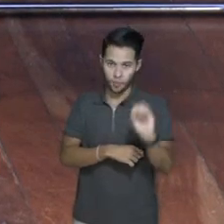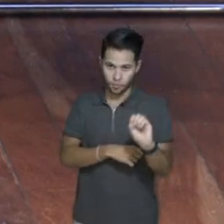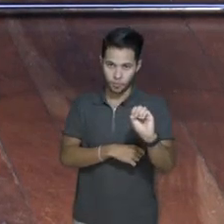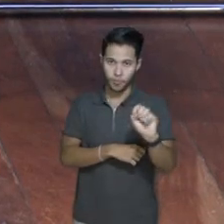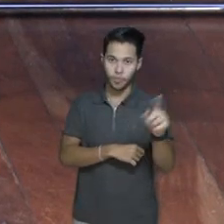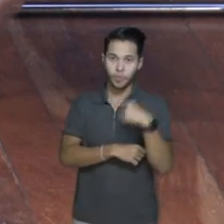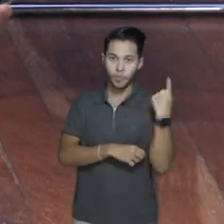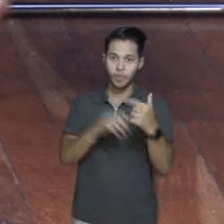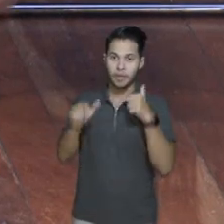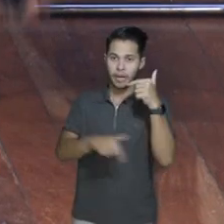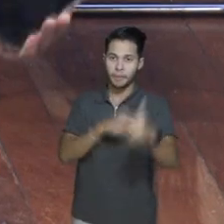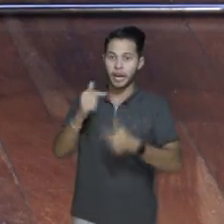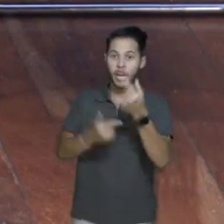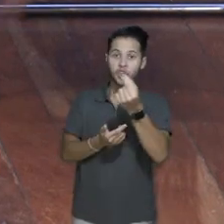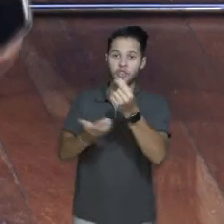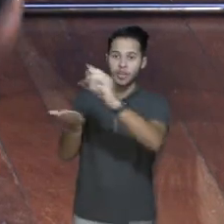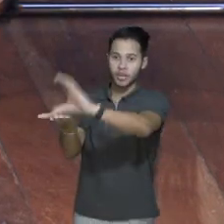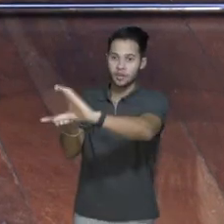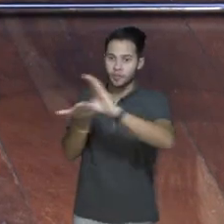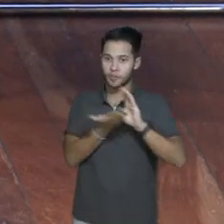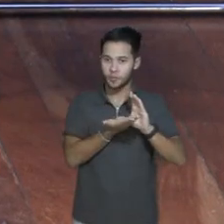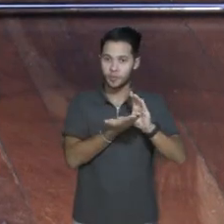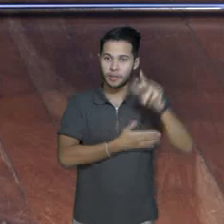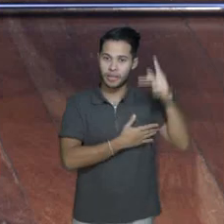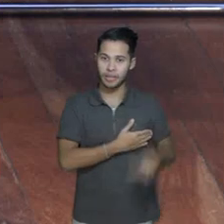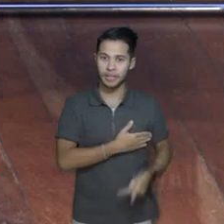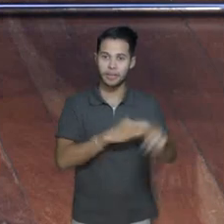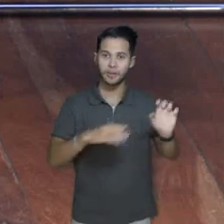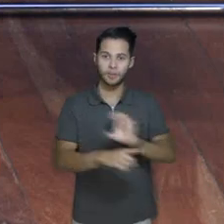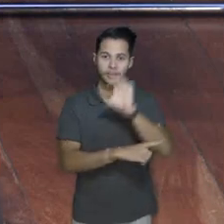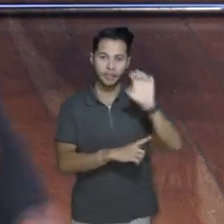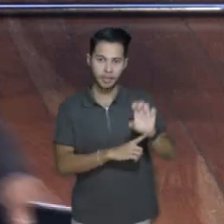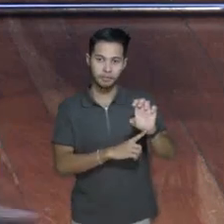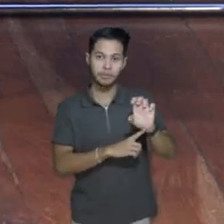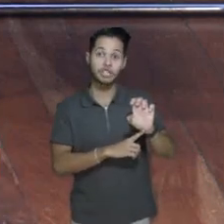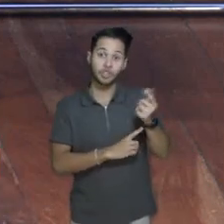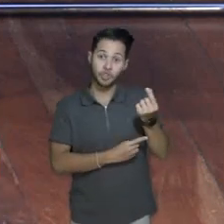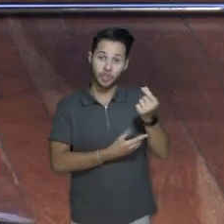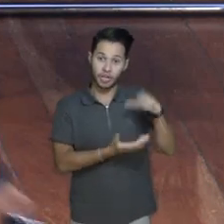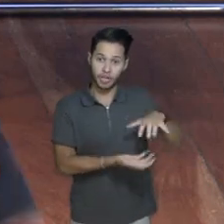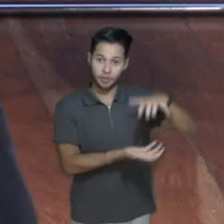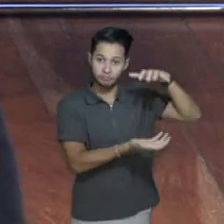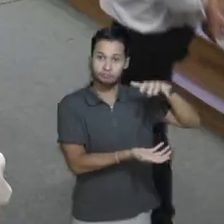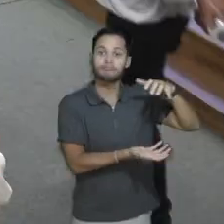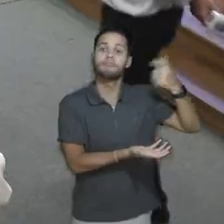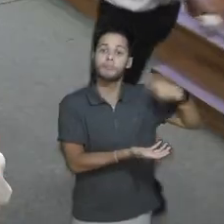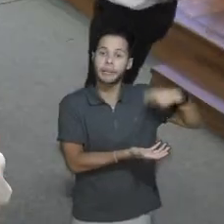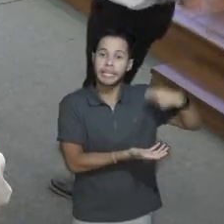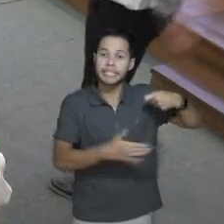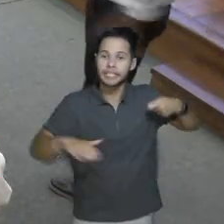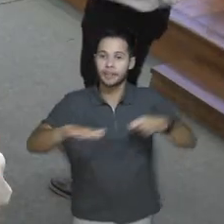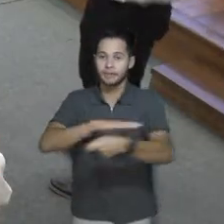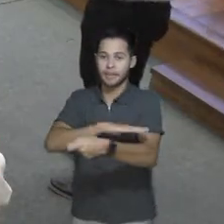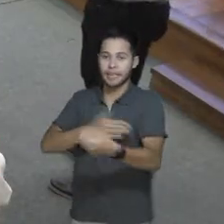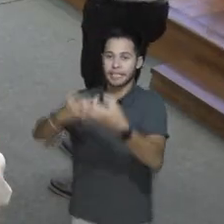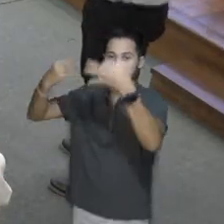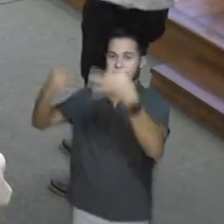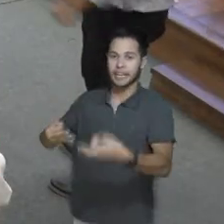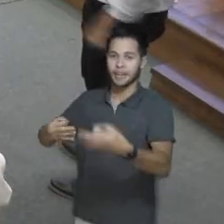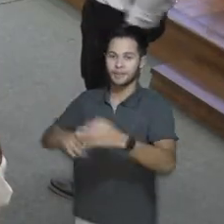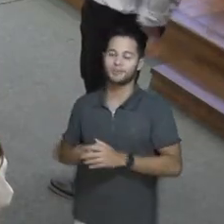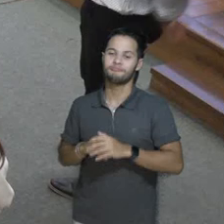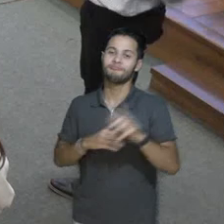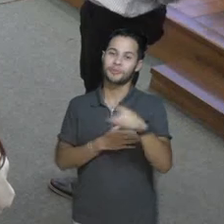agora a nossa missão é proteger que esse recurso eh seja bem aplicado então era essa nossa missão aí passar aqui pra